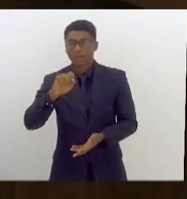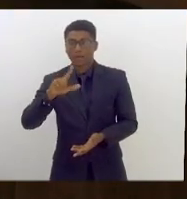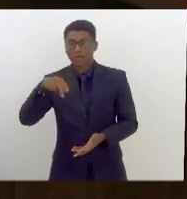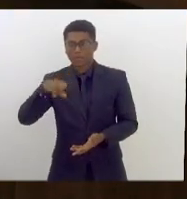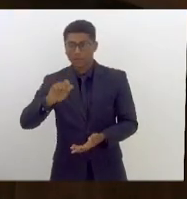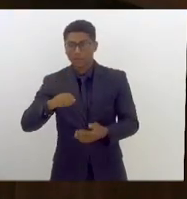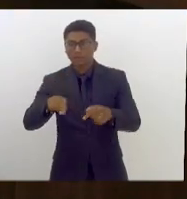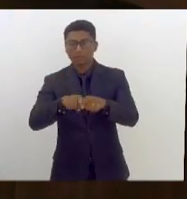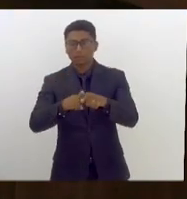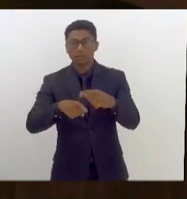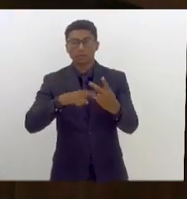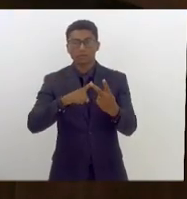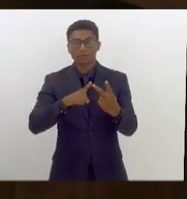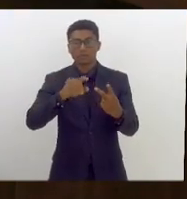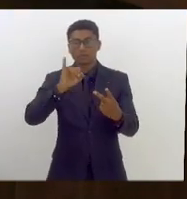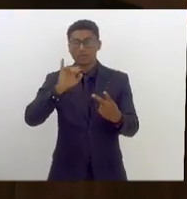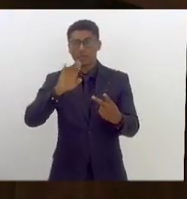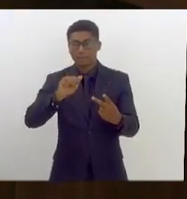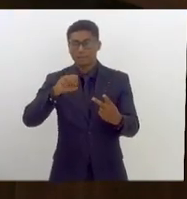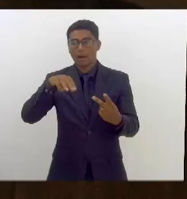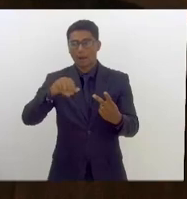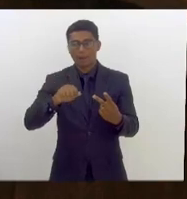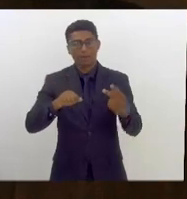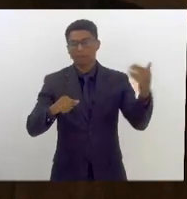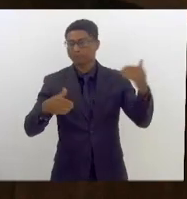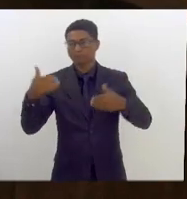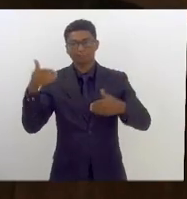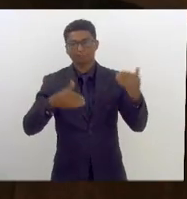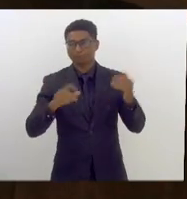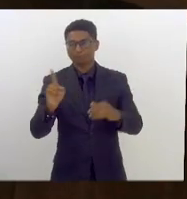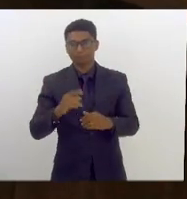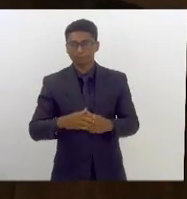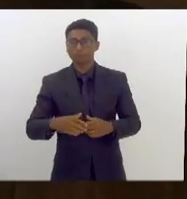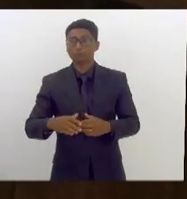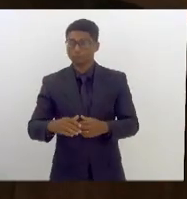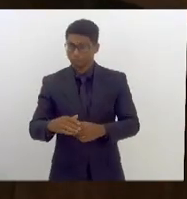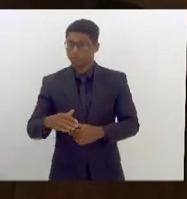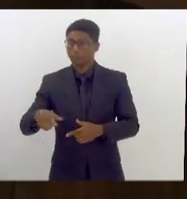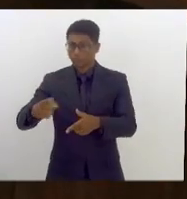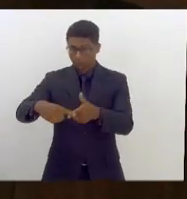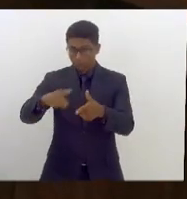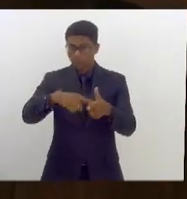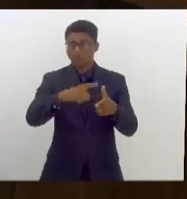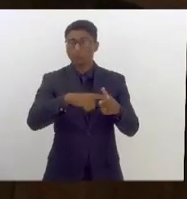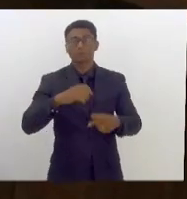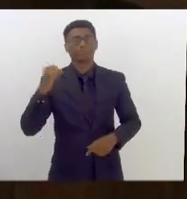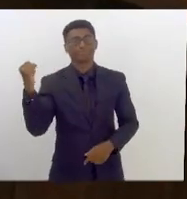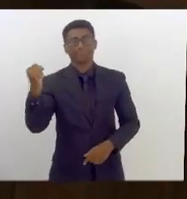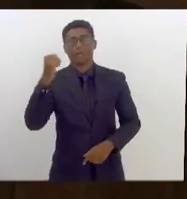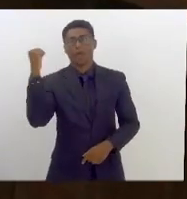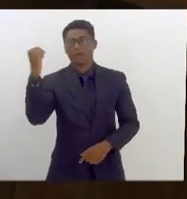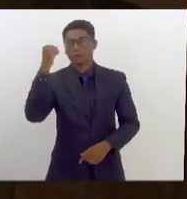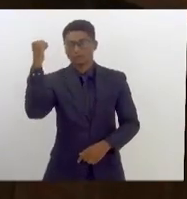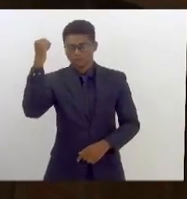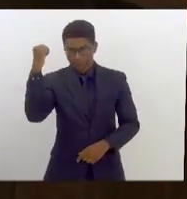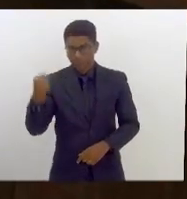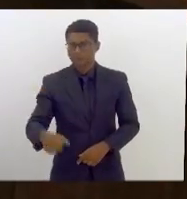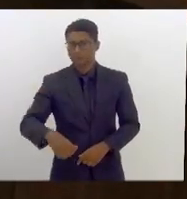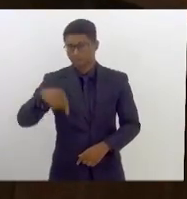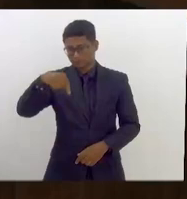esteve presente, mas ainda assim foi uma audiência produtiva. Esse é um grave problema que afeta o Rio de Janeiro, a nossa Baía de Guanabara, um cartão de